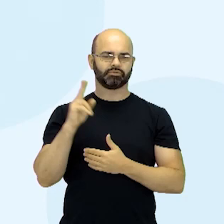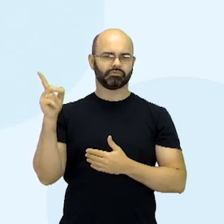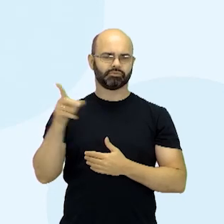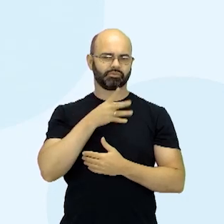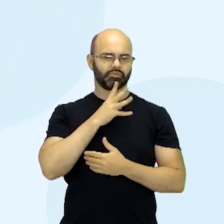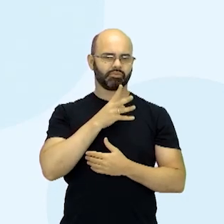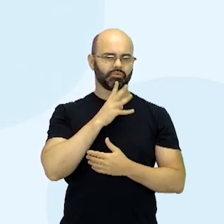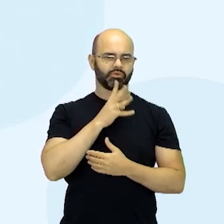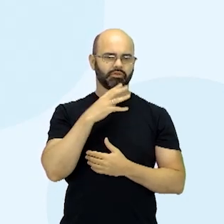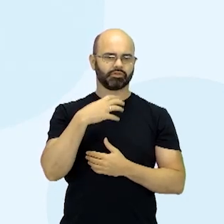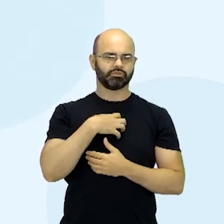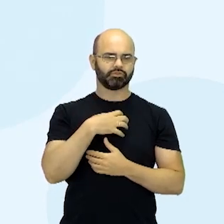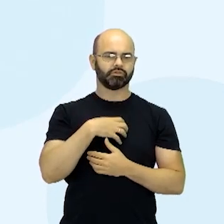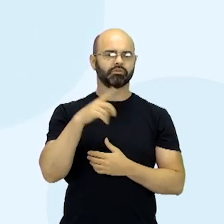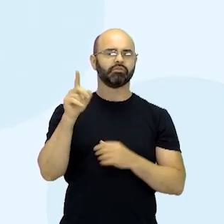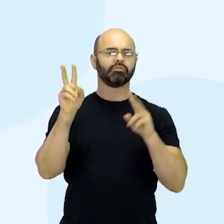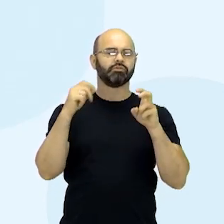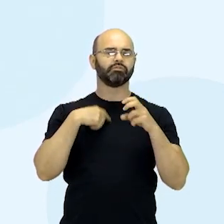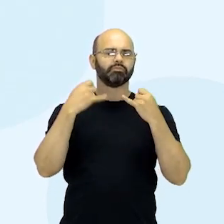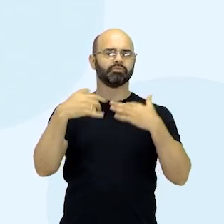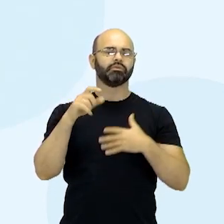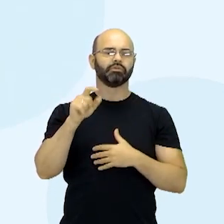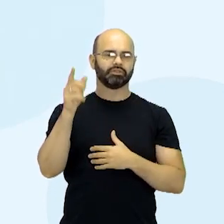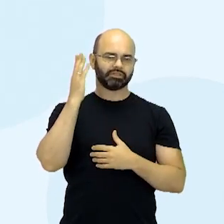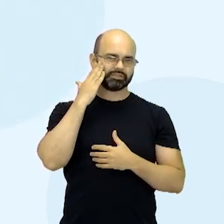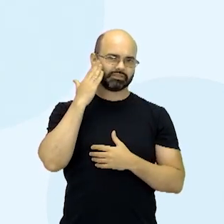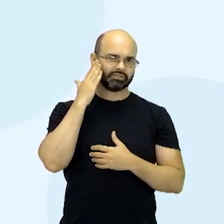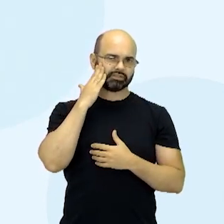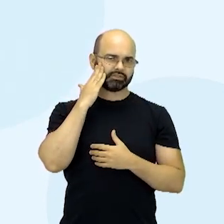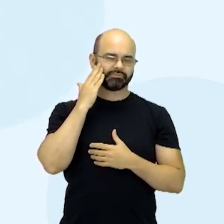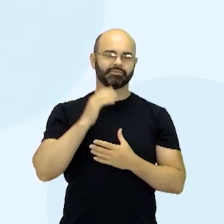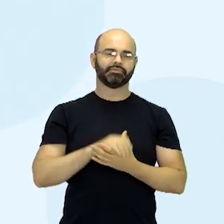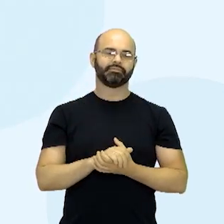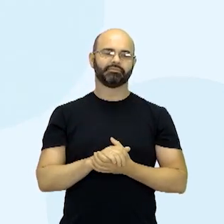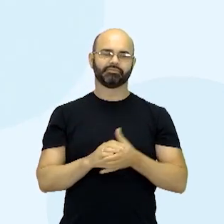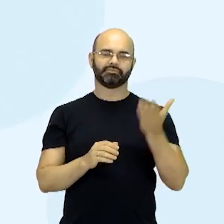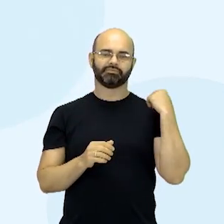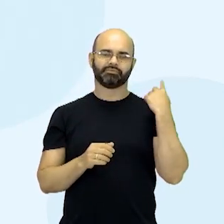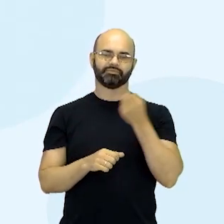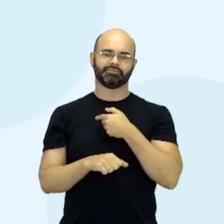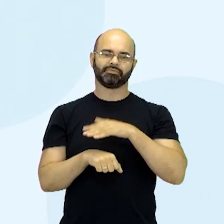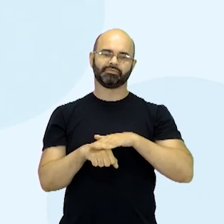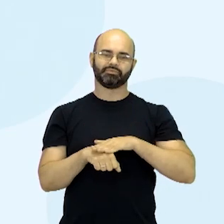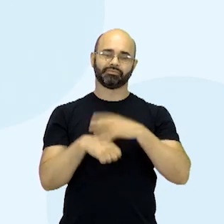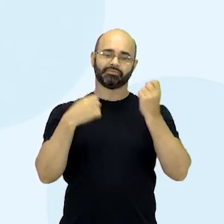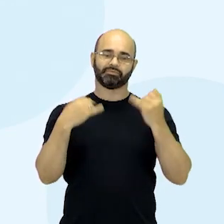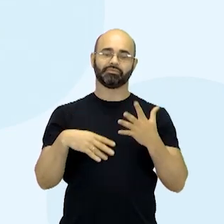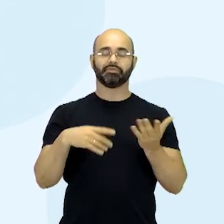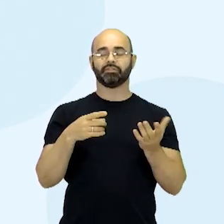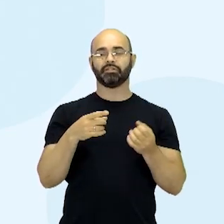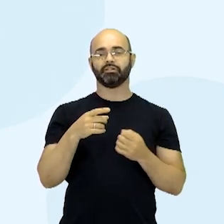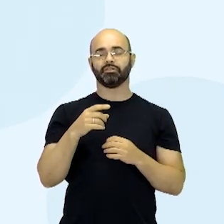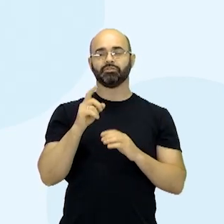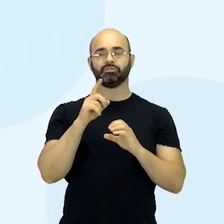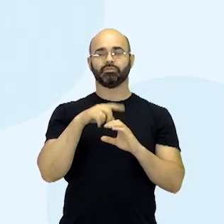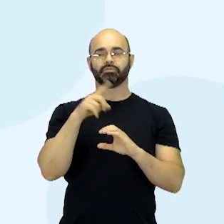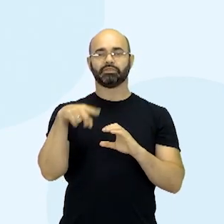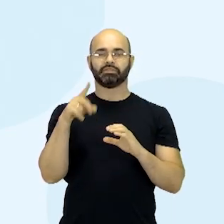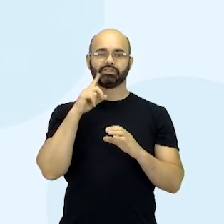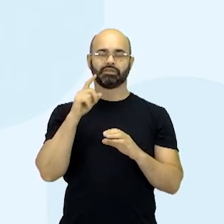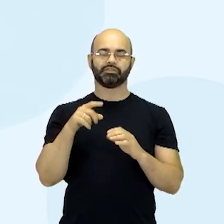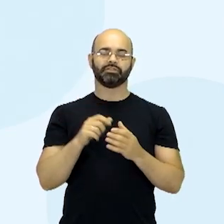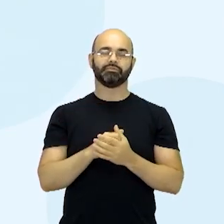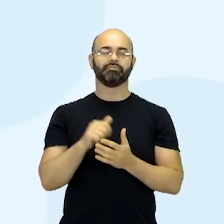algo relacionado ou sabe sobre o que eu estou falando neste momento. Já que nós falamos bastante no trabalho científico, estava voltado à